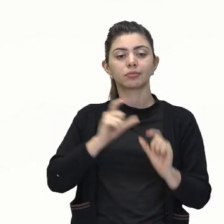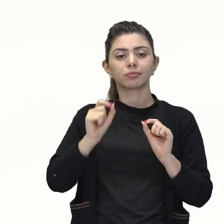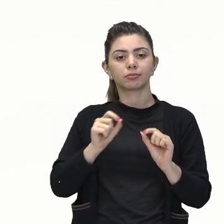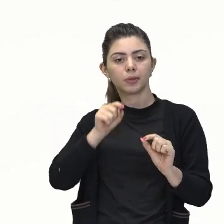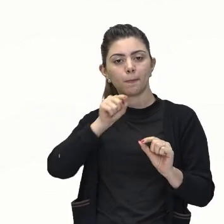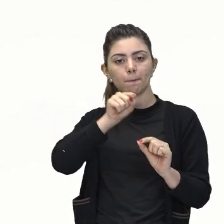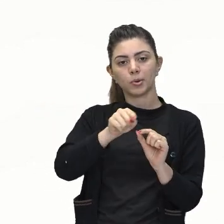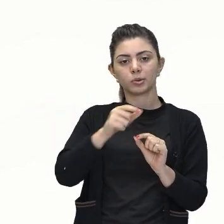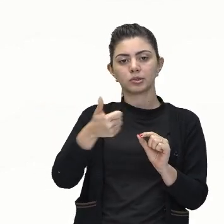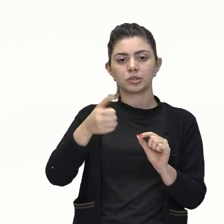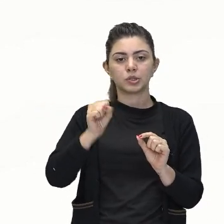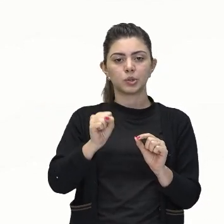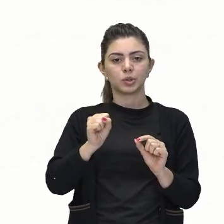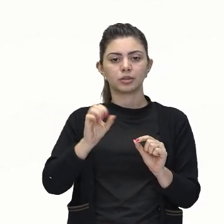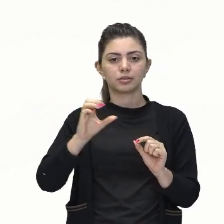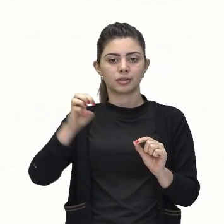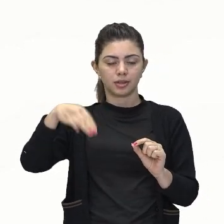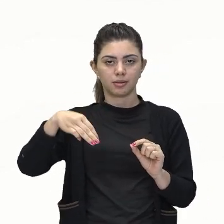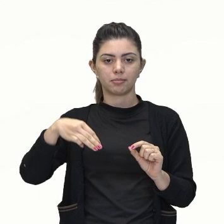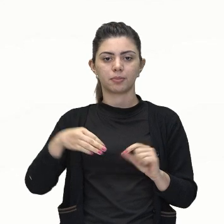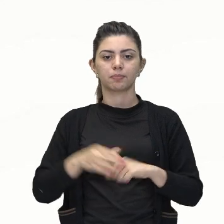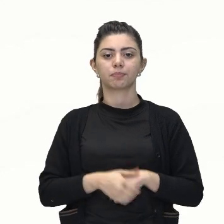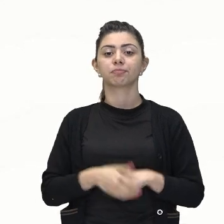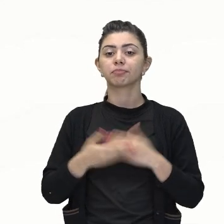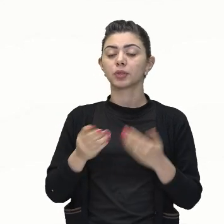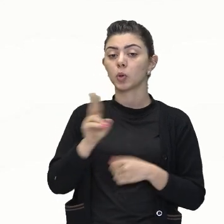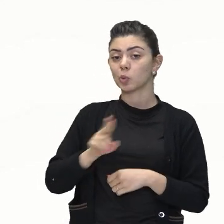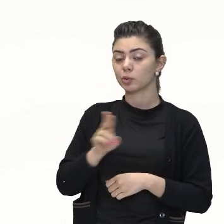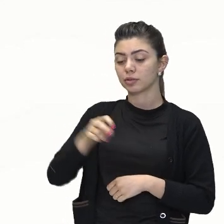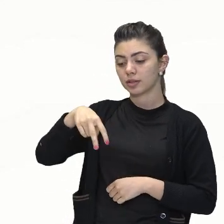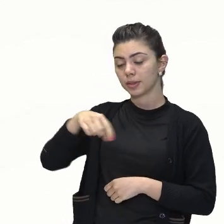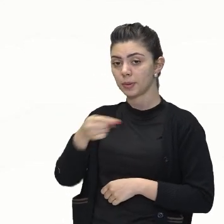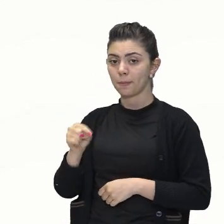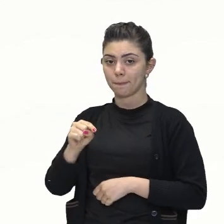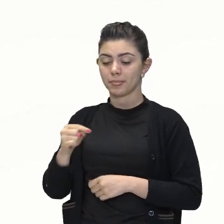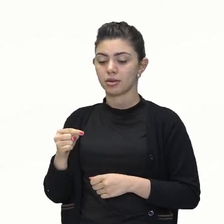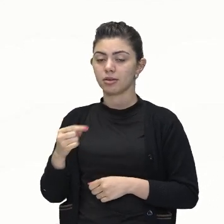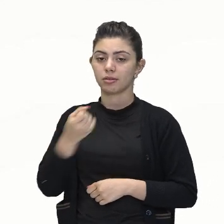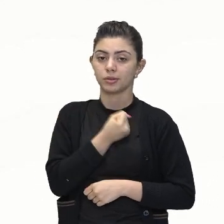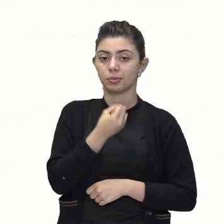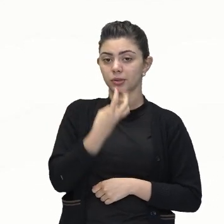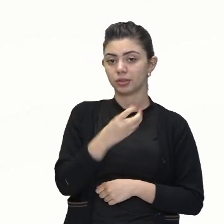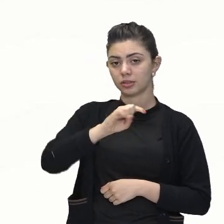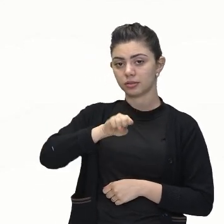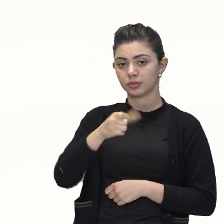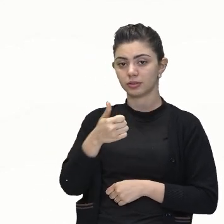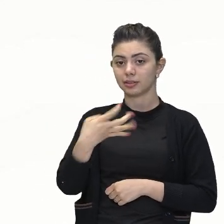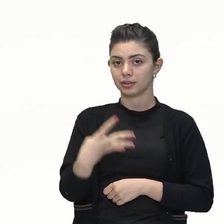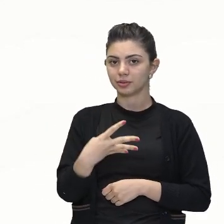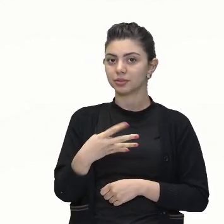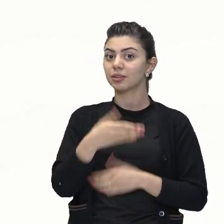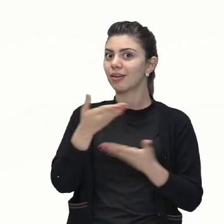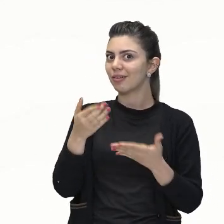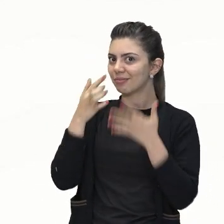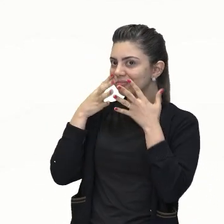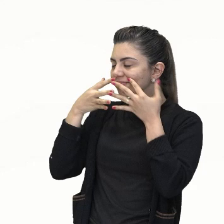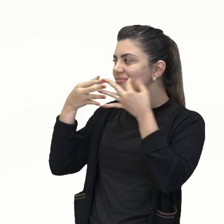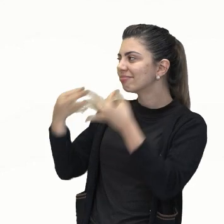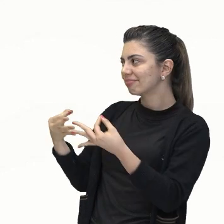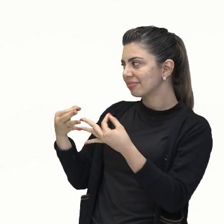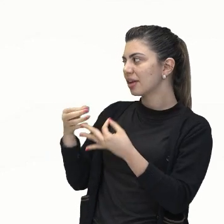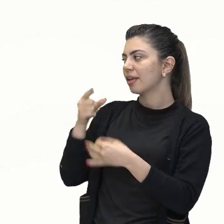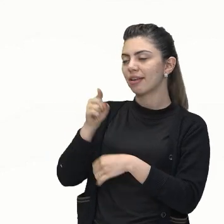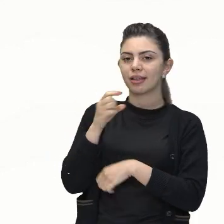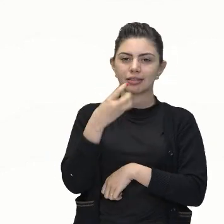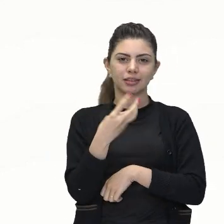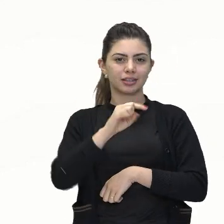medindo 18 centímetros. Utilizando π igual a 3,14, olha só o que eu acabei de te falar,